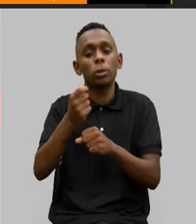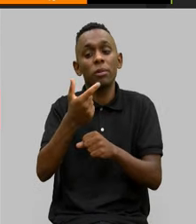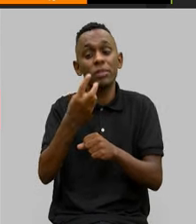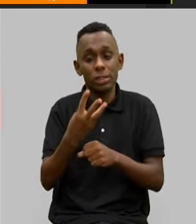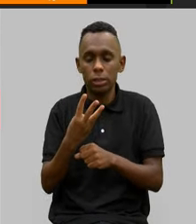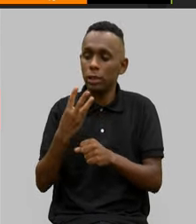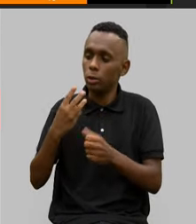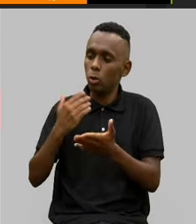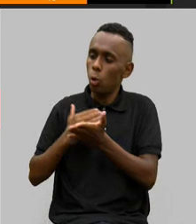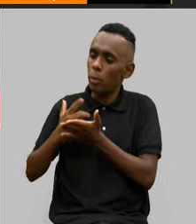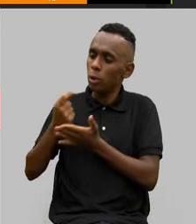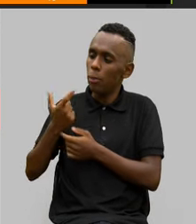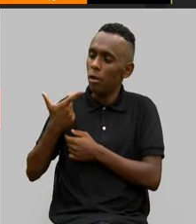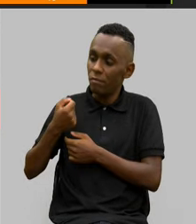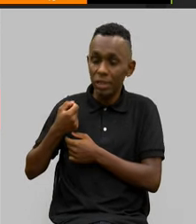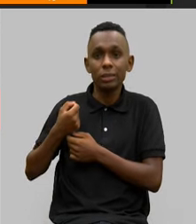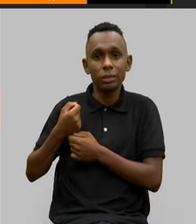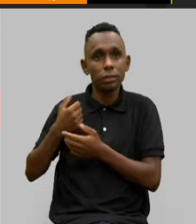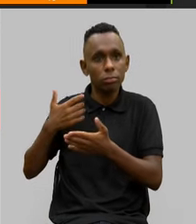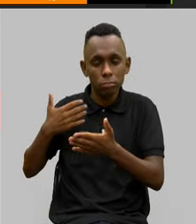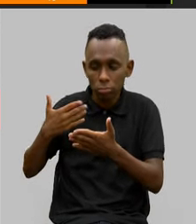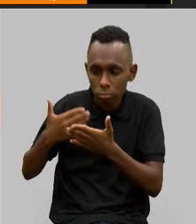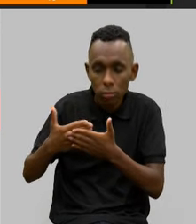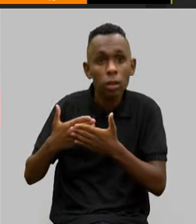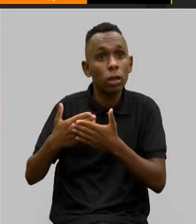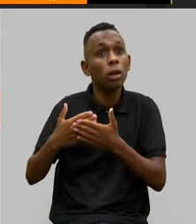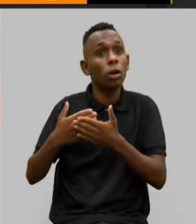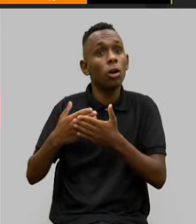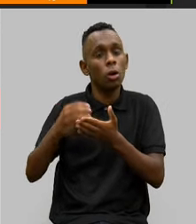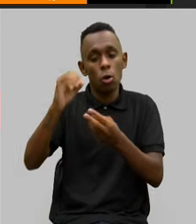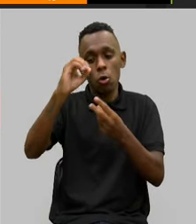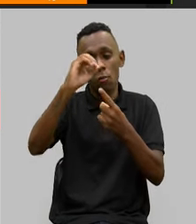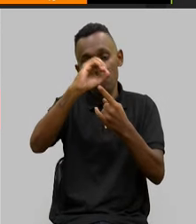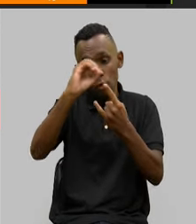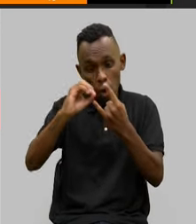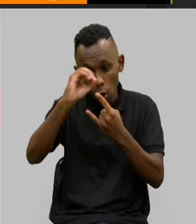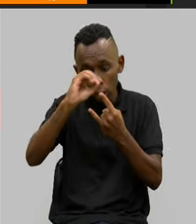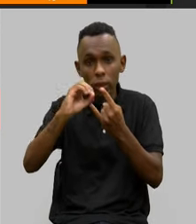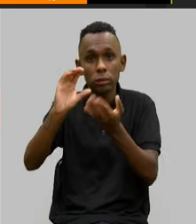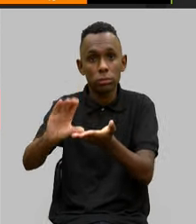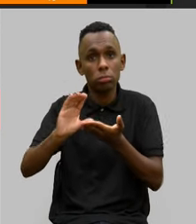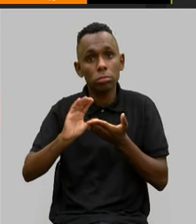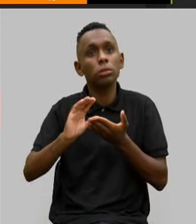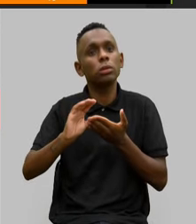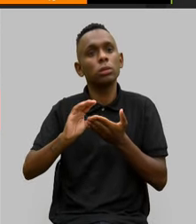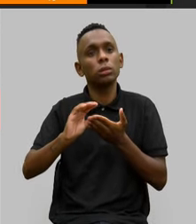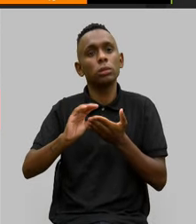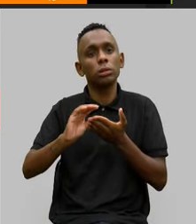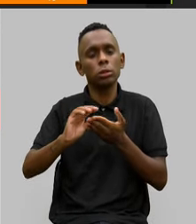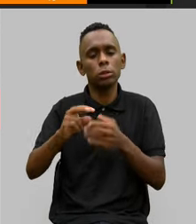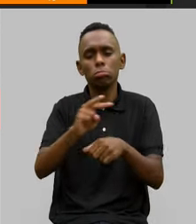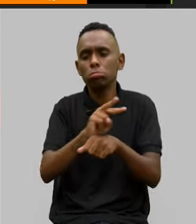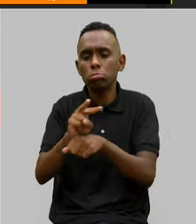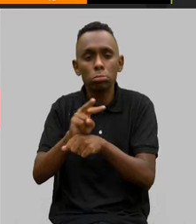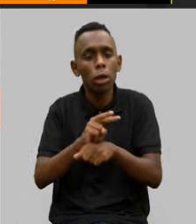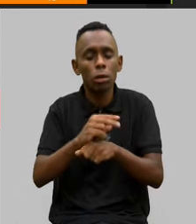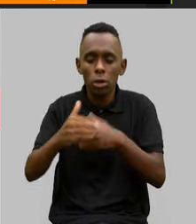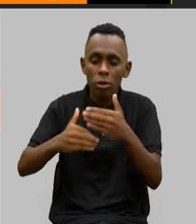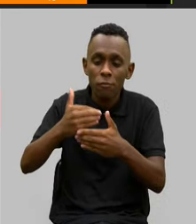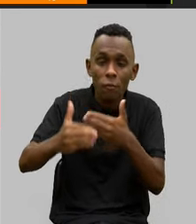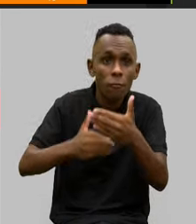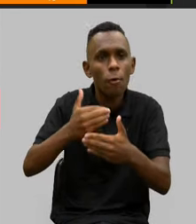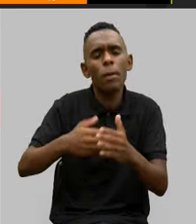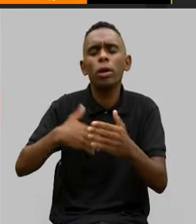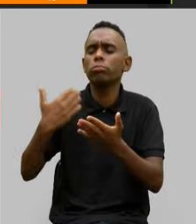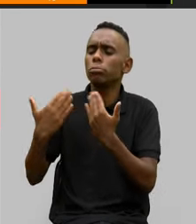2020 o incqs né F Cruz que financiou esse nosso programa de monitoramento e eu lembro que nesse primeira conversa que